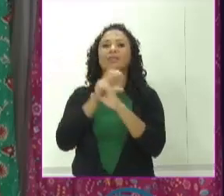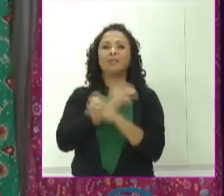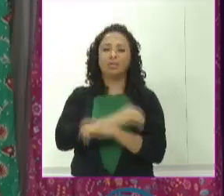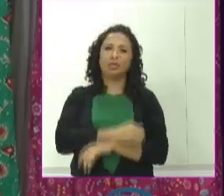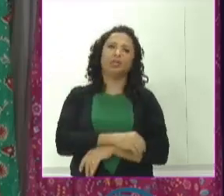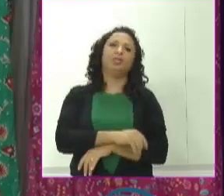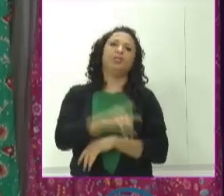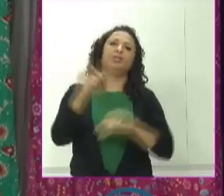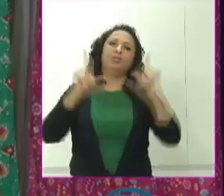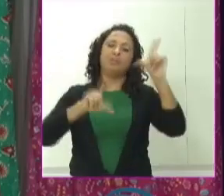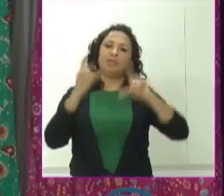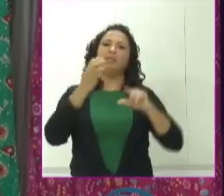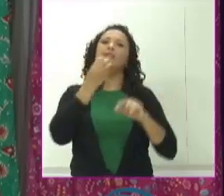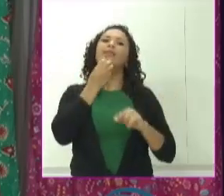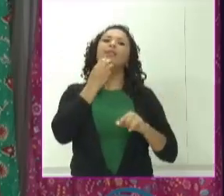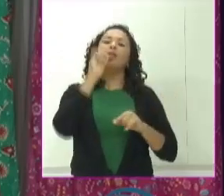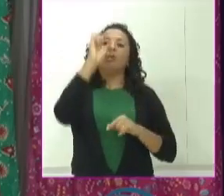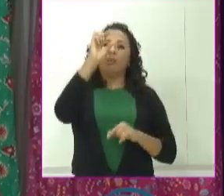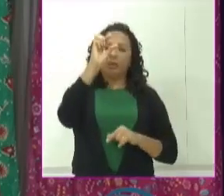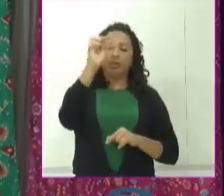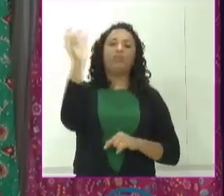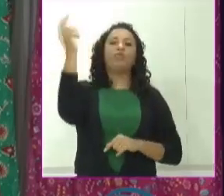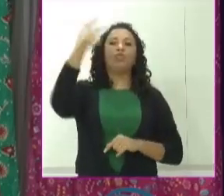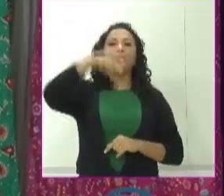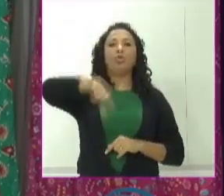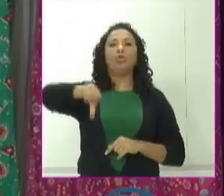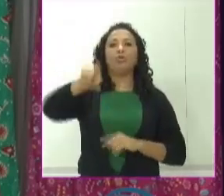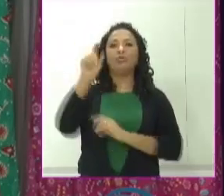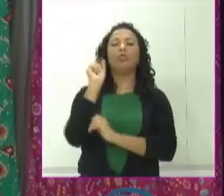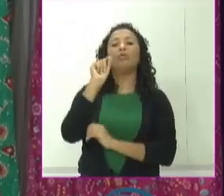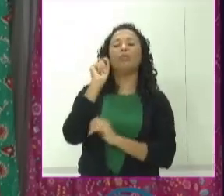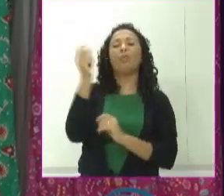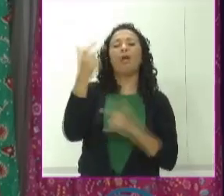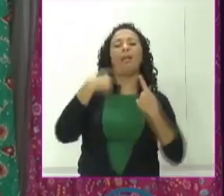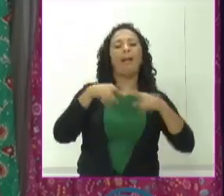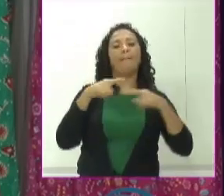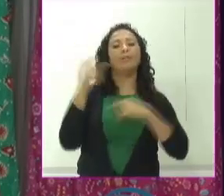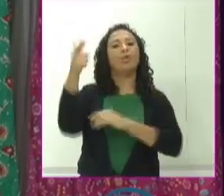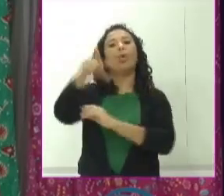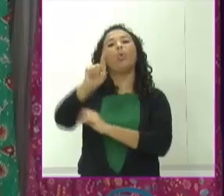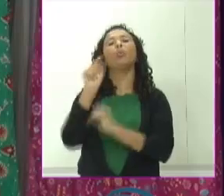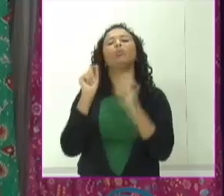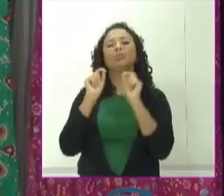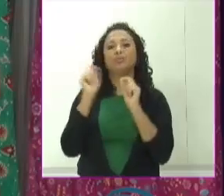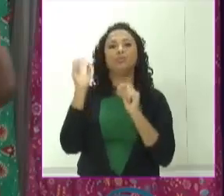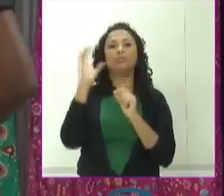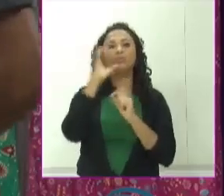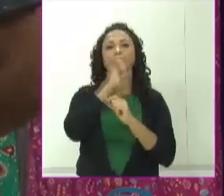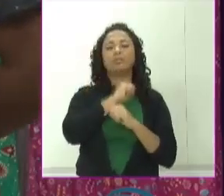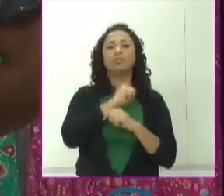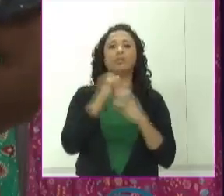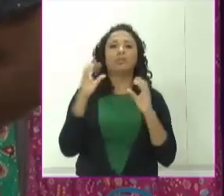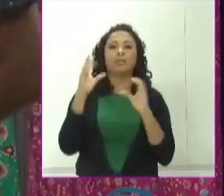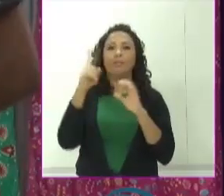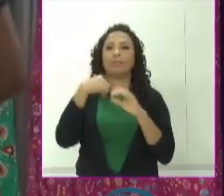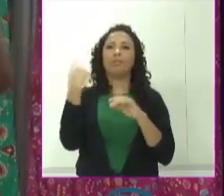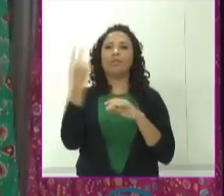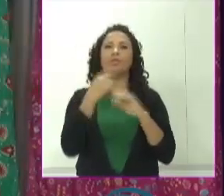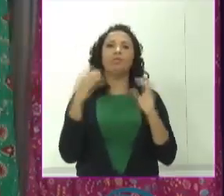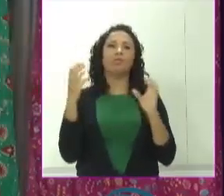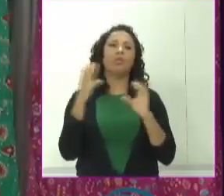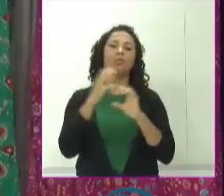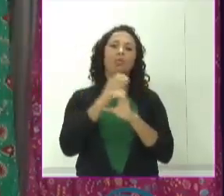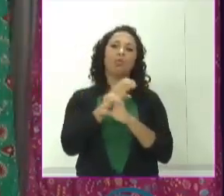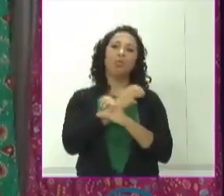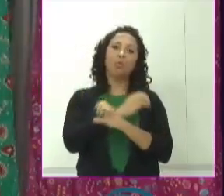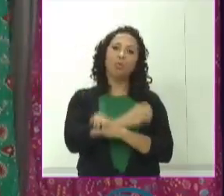nosso programa, a gente vai mais um pouquinho, bora tocar, vocês vão fazer mais uma música aí pra gente, mais um pouquinho pra gente fazer, que é pra gente, novamente, que é pra